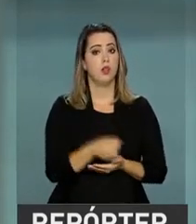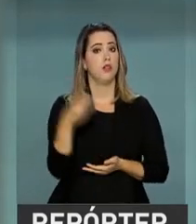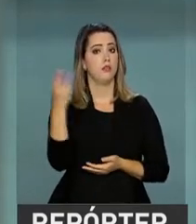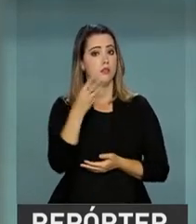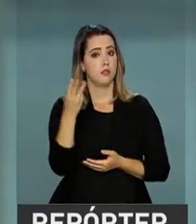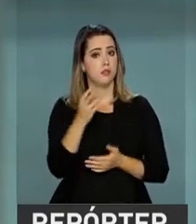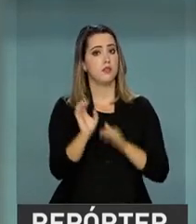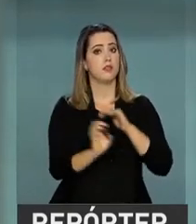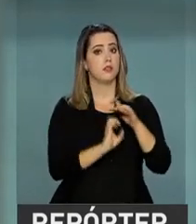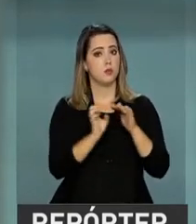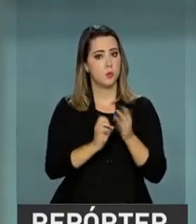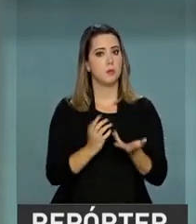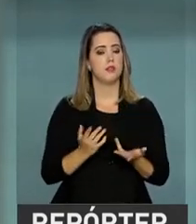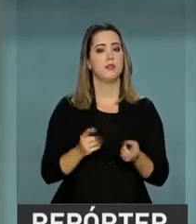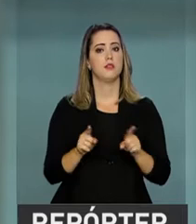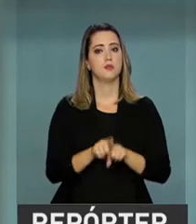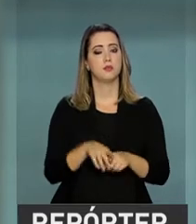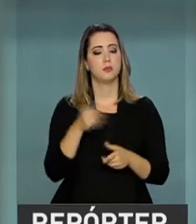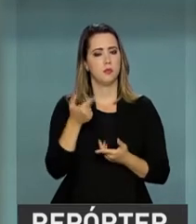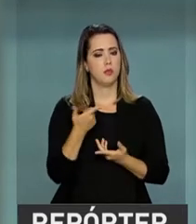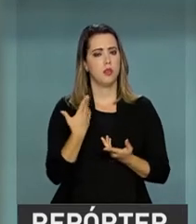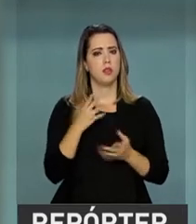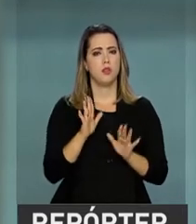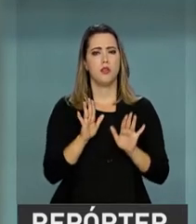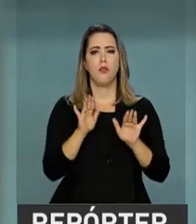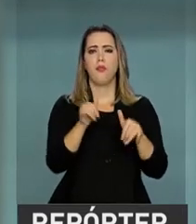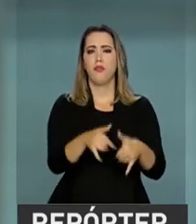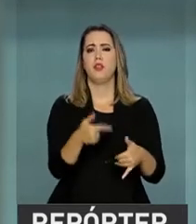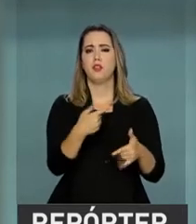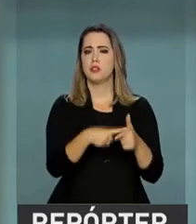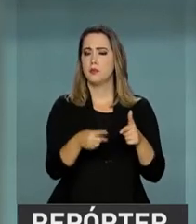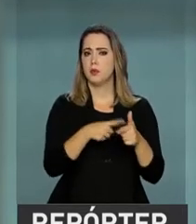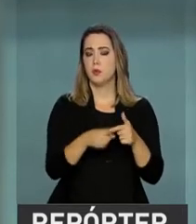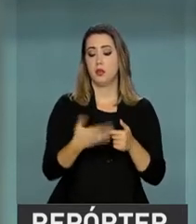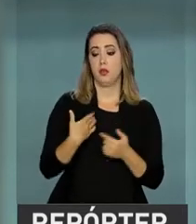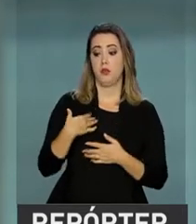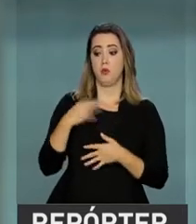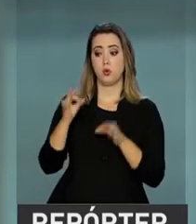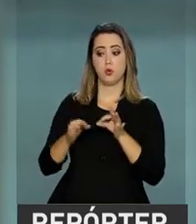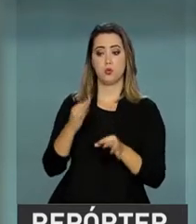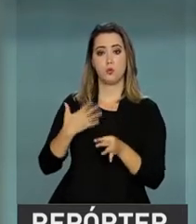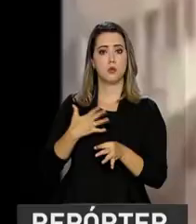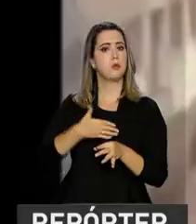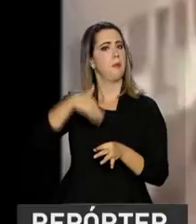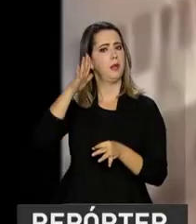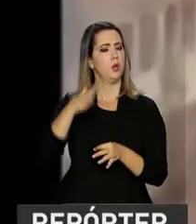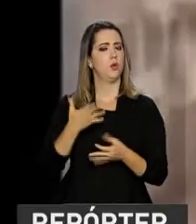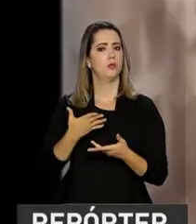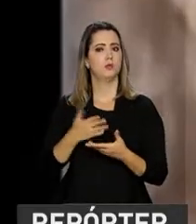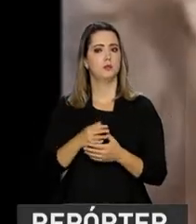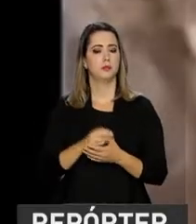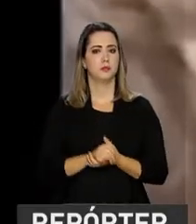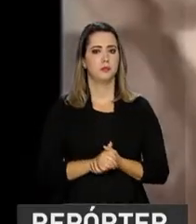trabalho intermitente, ele, suprindo lacunas, faz com que o juiz tenha mais segurança para julgar.